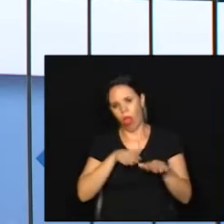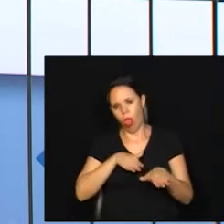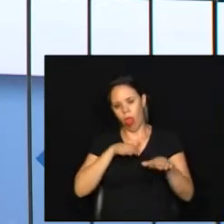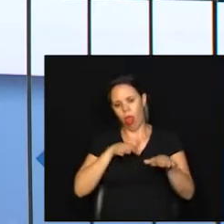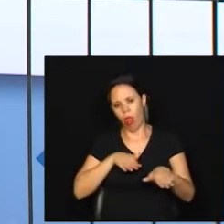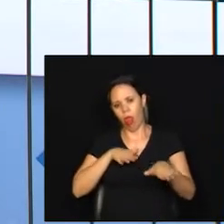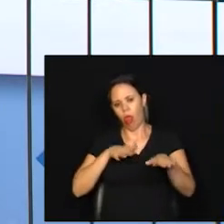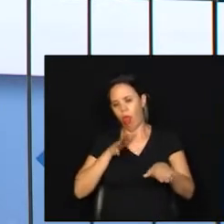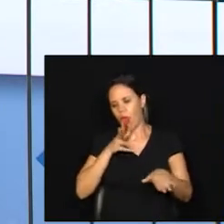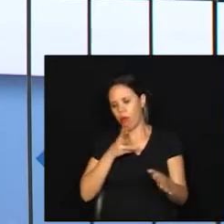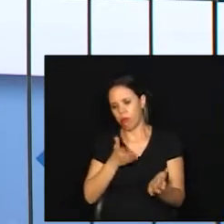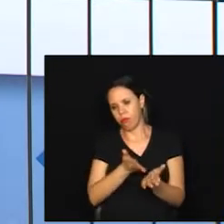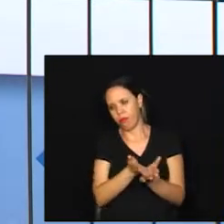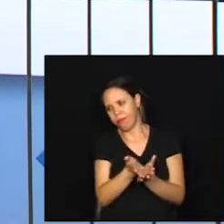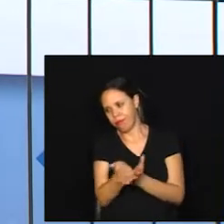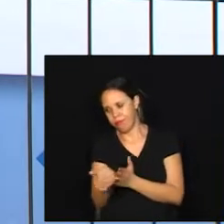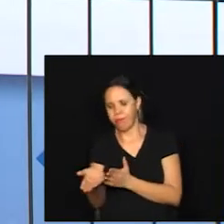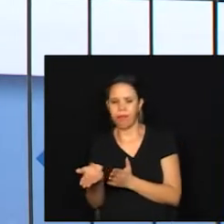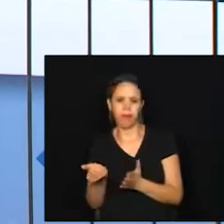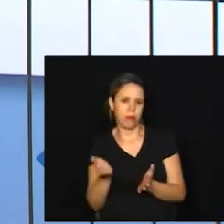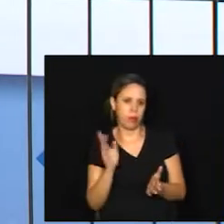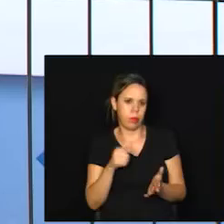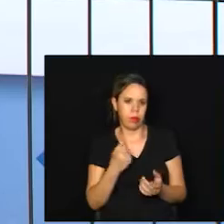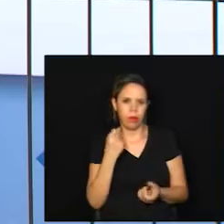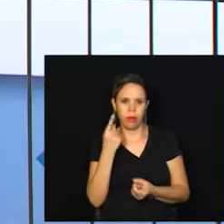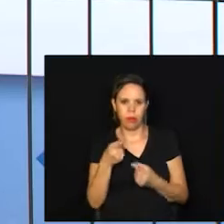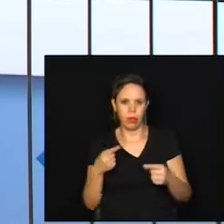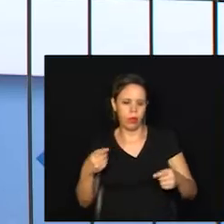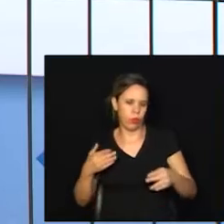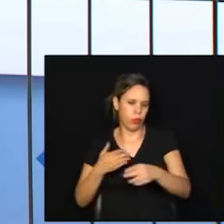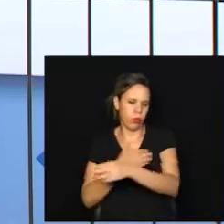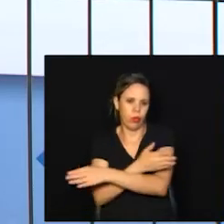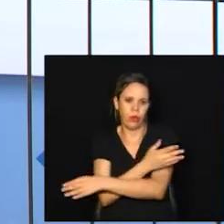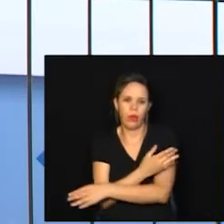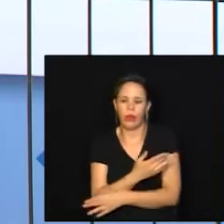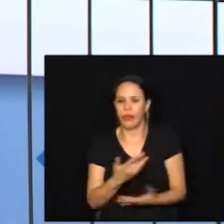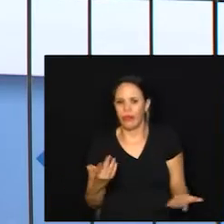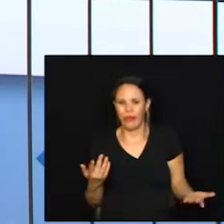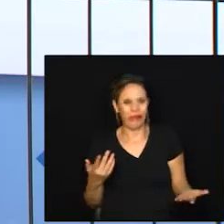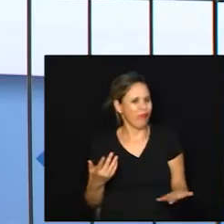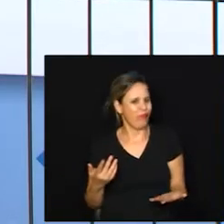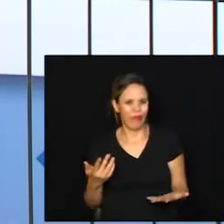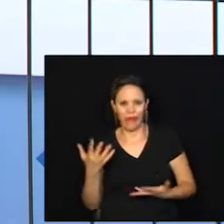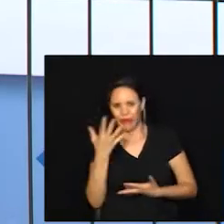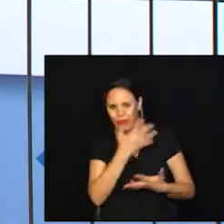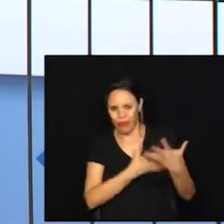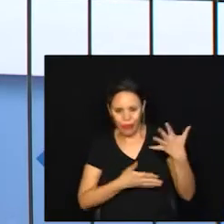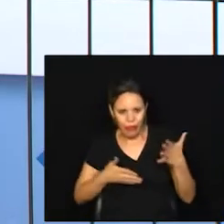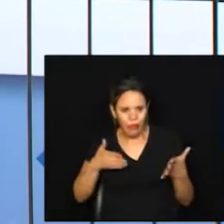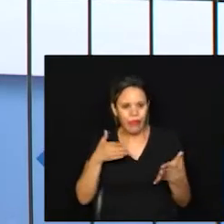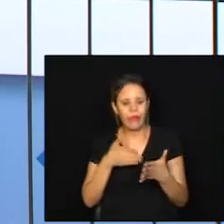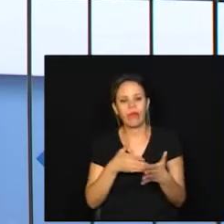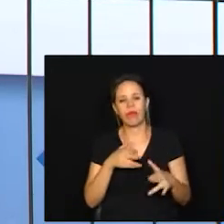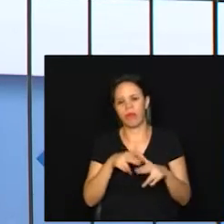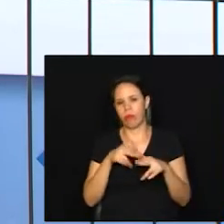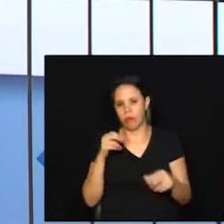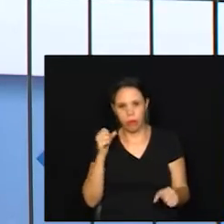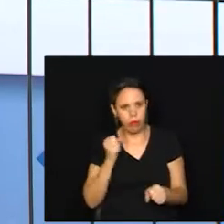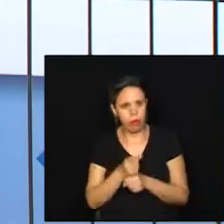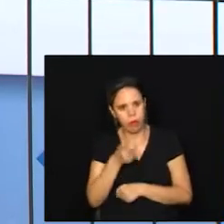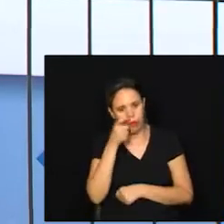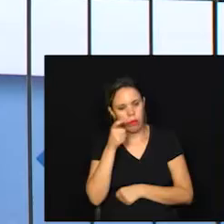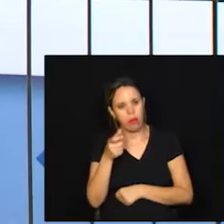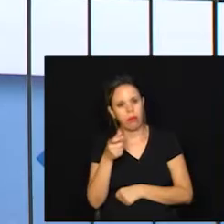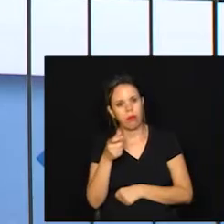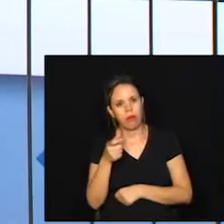temos desvios, nós temos ali alguns cruzamentos que estão, inclusive, interrompidos por conta dessa obra.